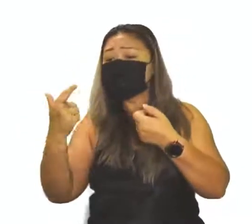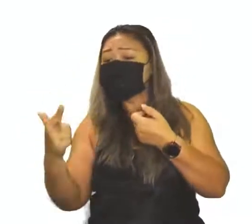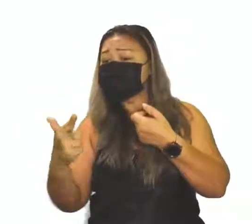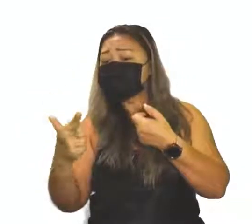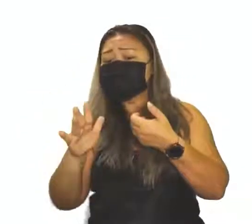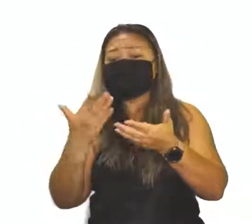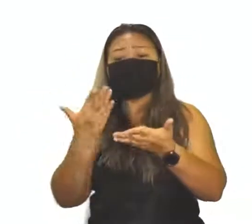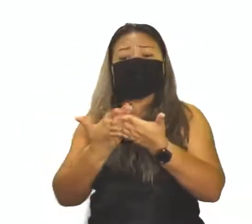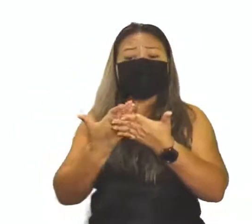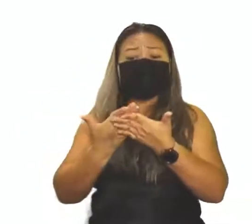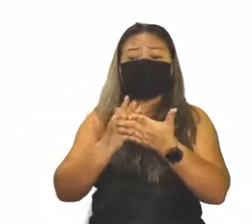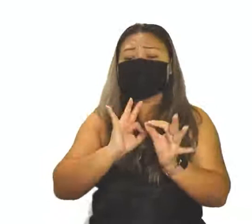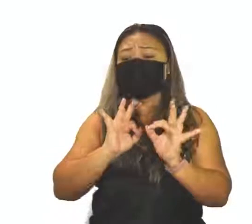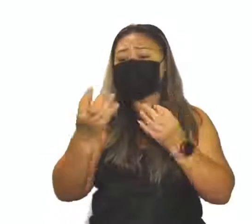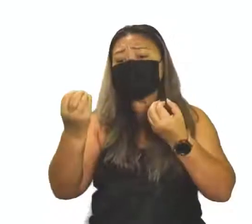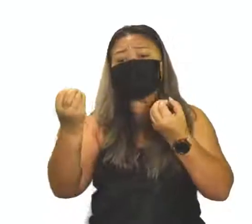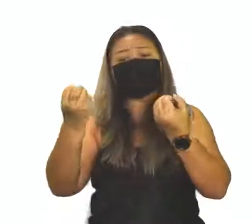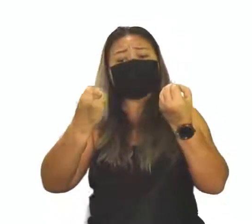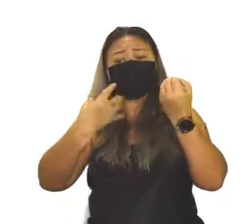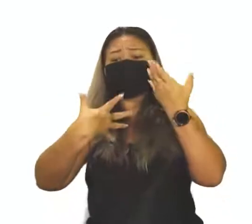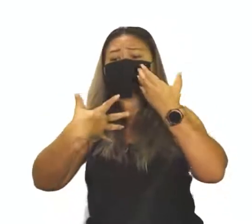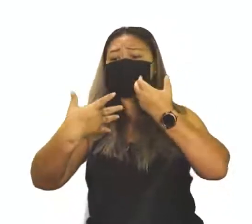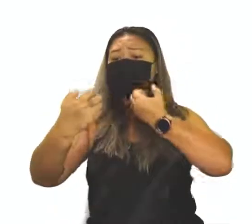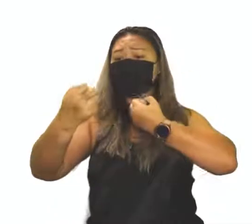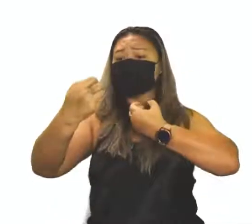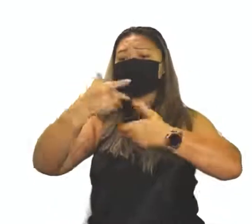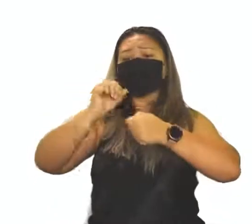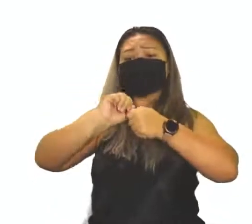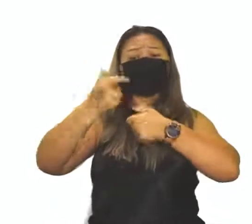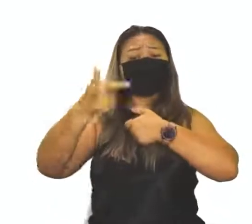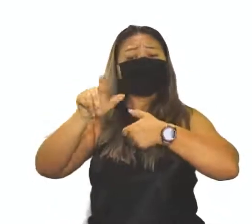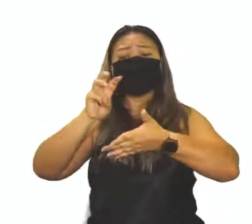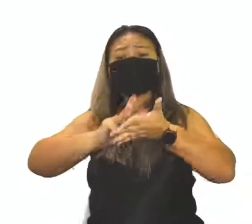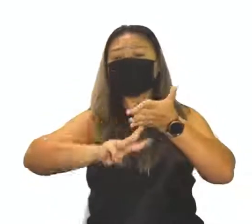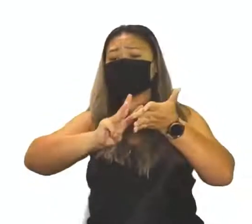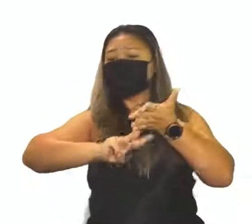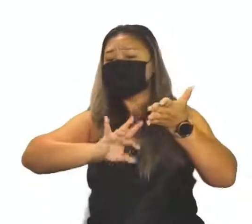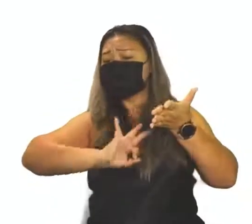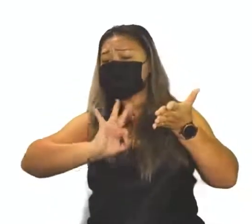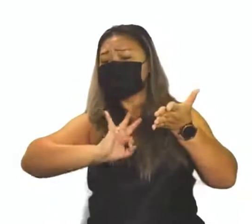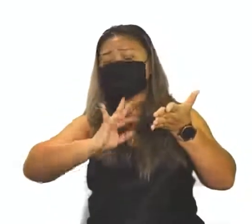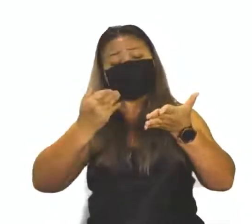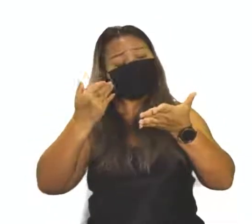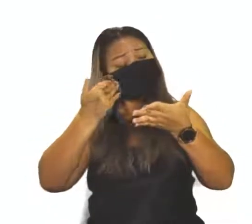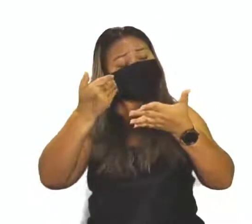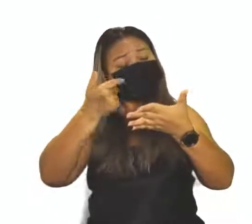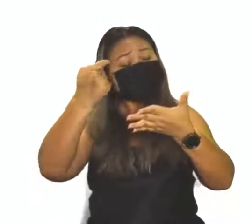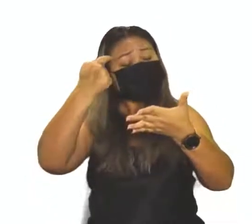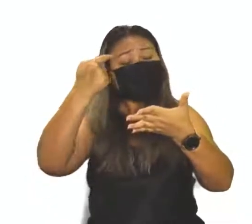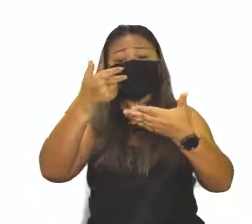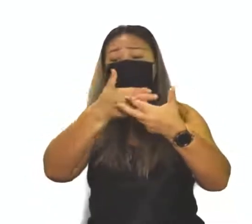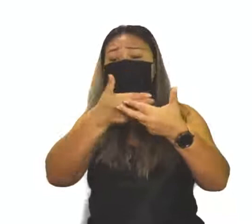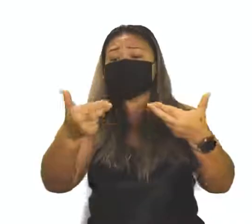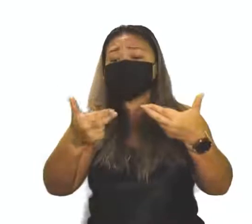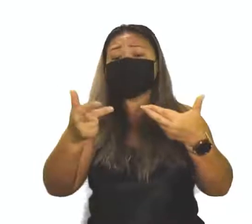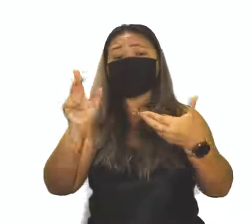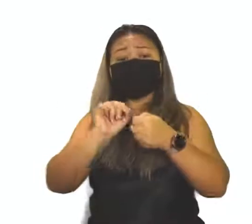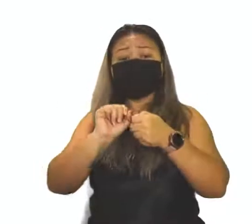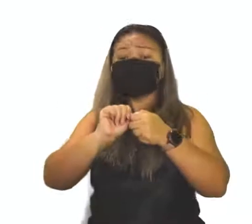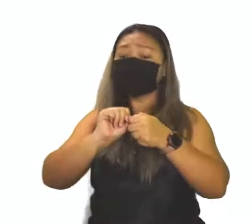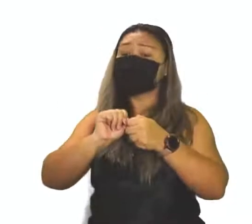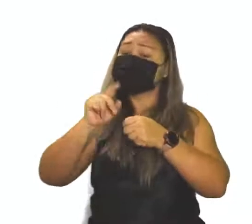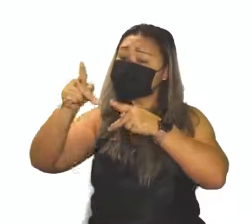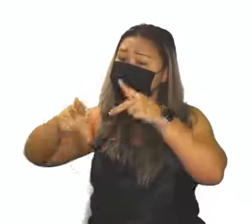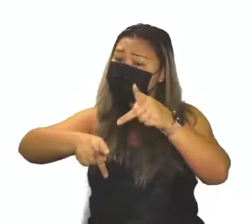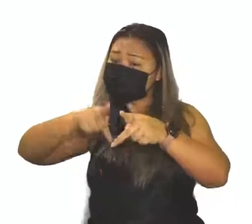ou estudado, sem a aplicação de um método e sem haver refletido sobre algo. Gente, esse conhecimento popular